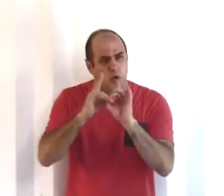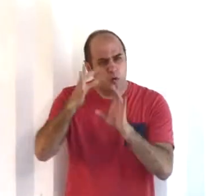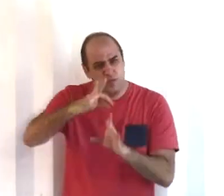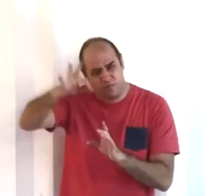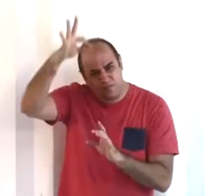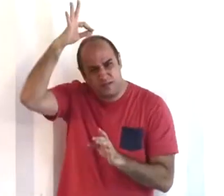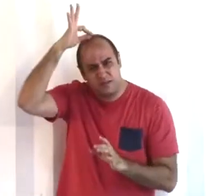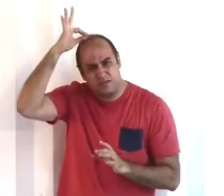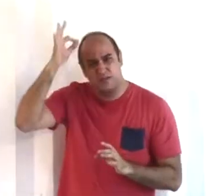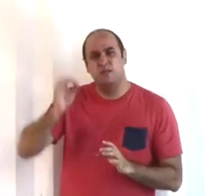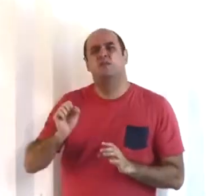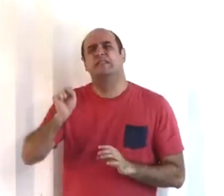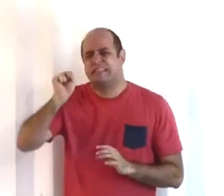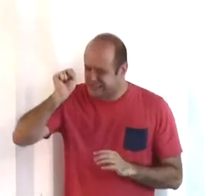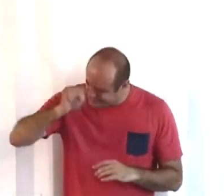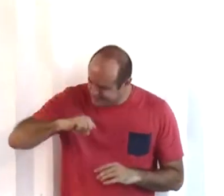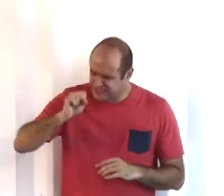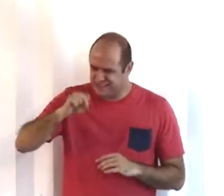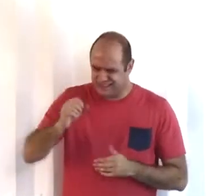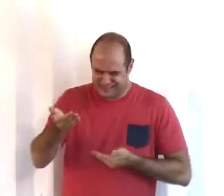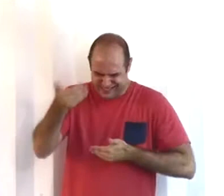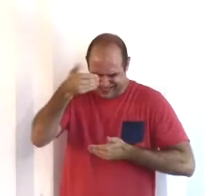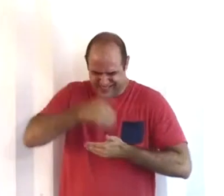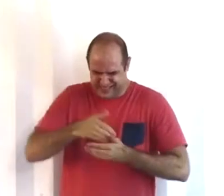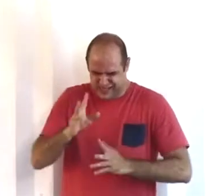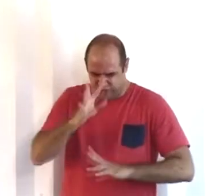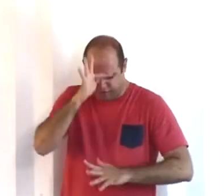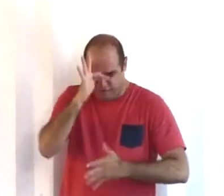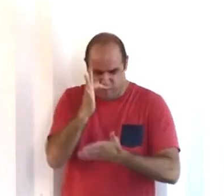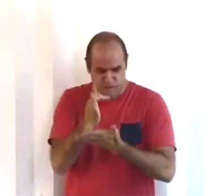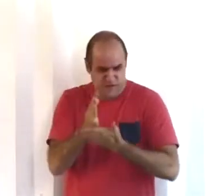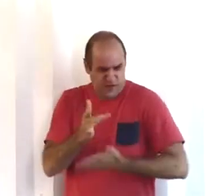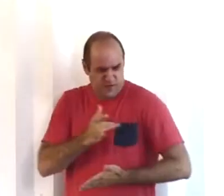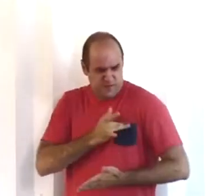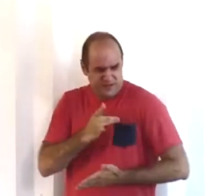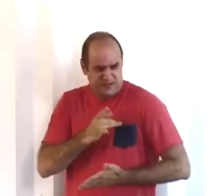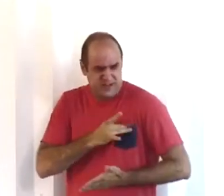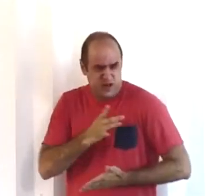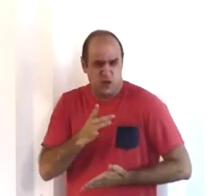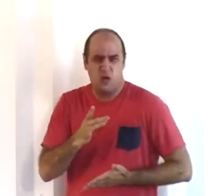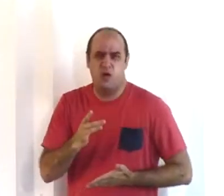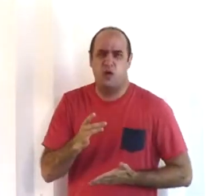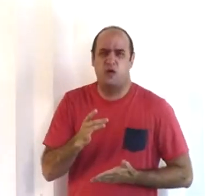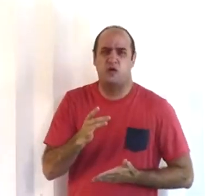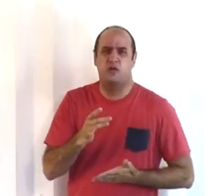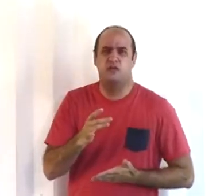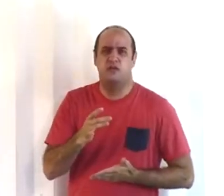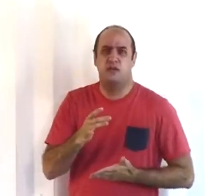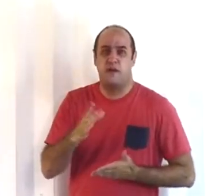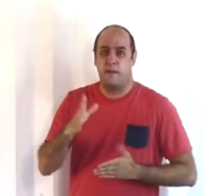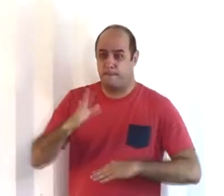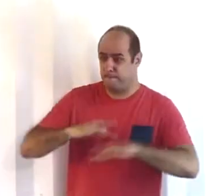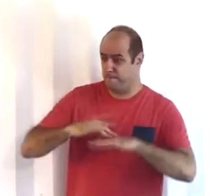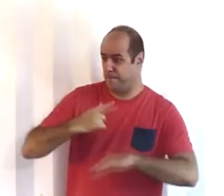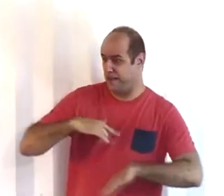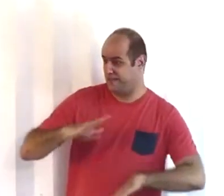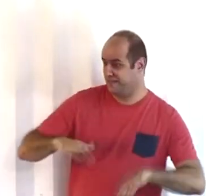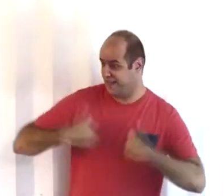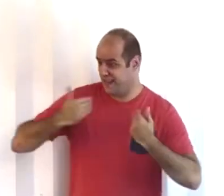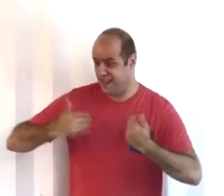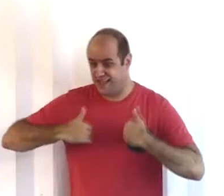Espírito, se há entranhados afetos e misericórdias, veja só, completai a minha alegria, de modo